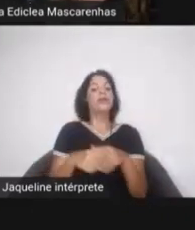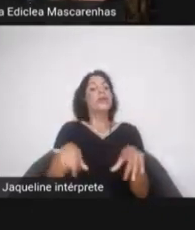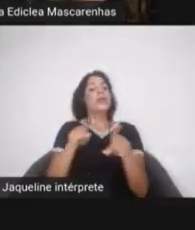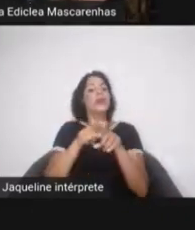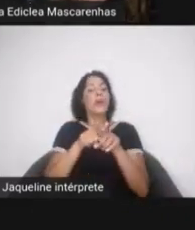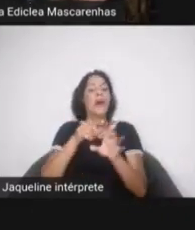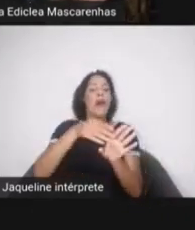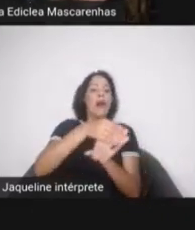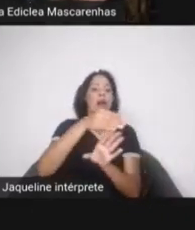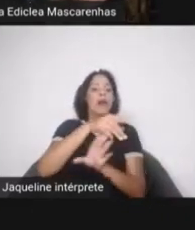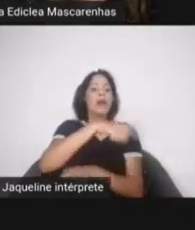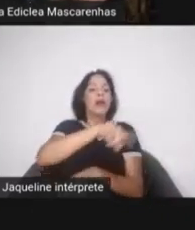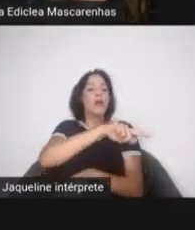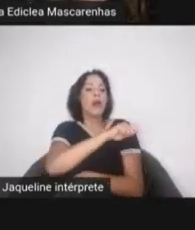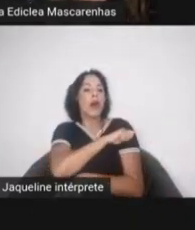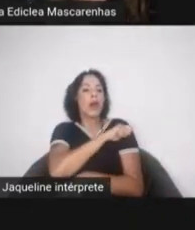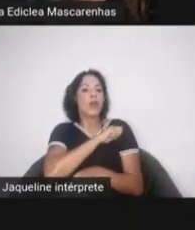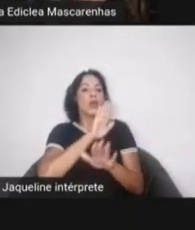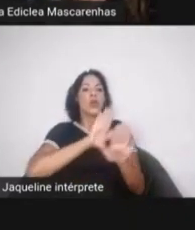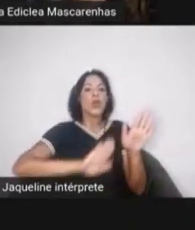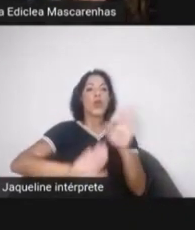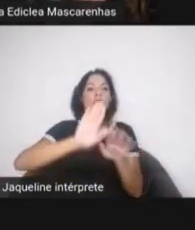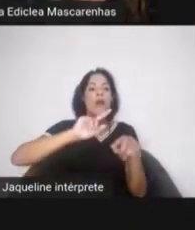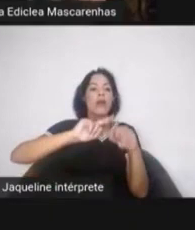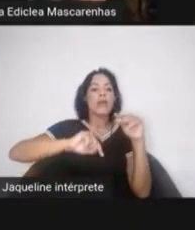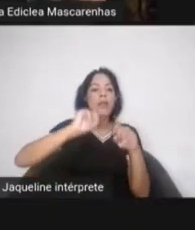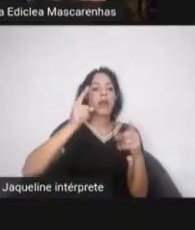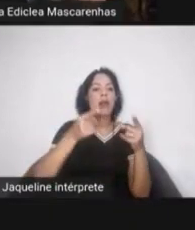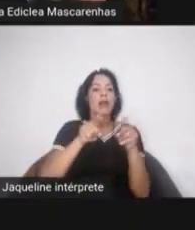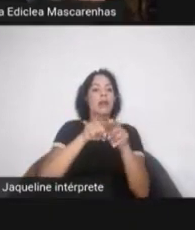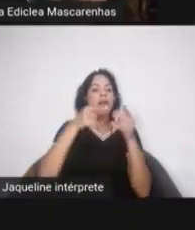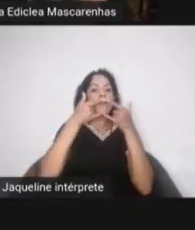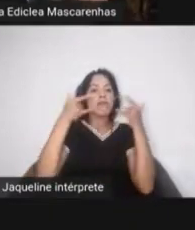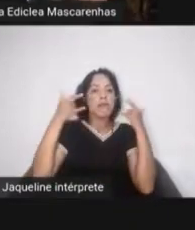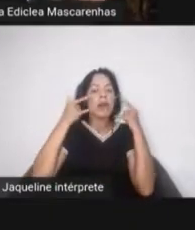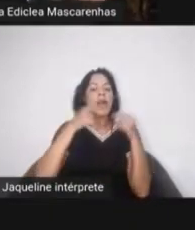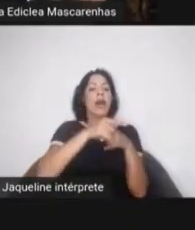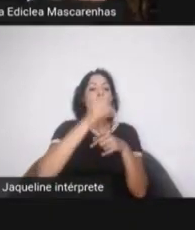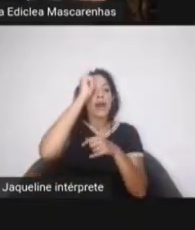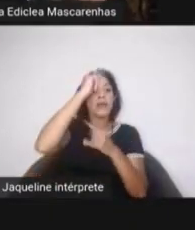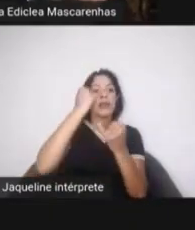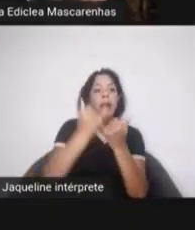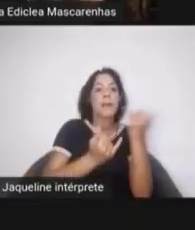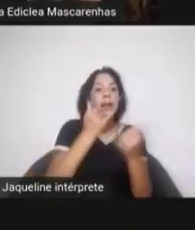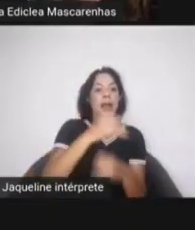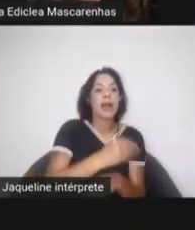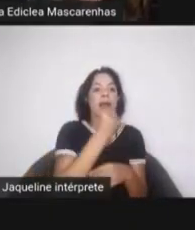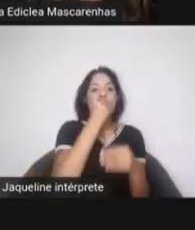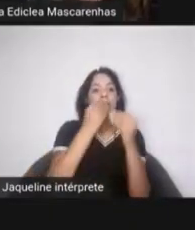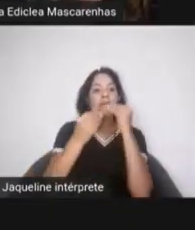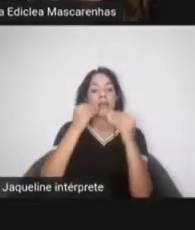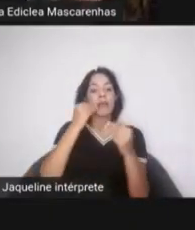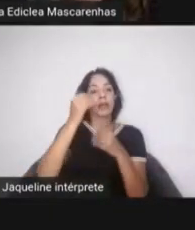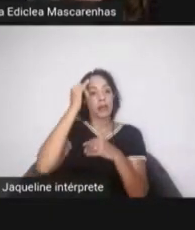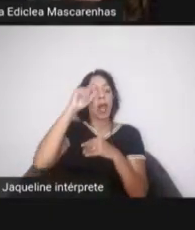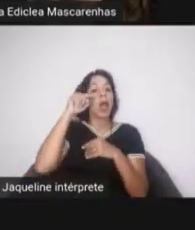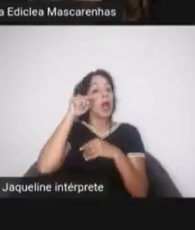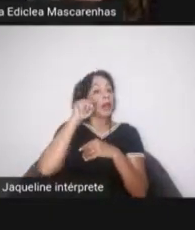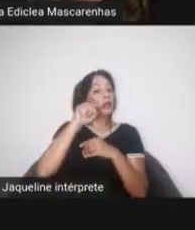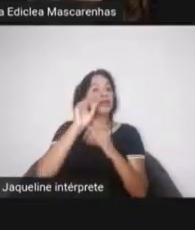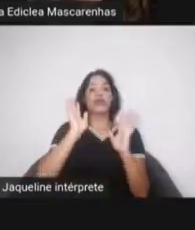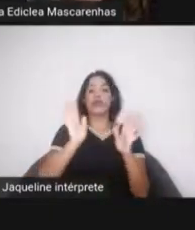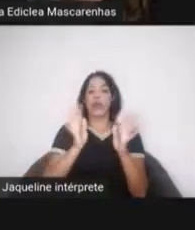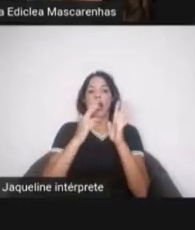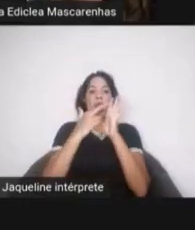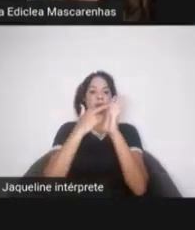né, com materiais, máscaras, não levar os brinquedos à boca, isso já é um protocolo de quem trabalha com